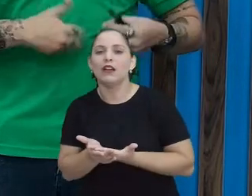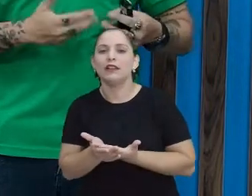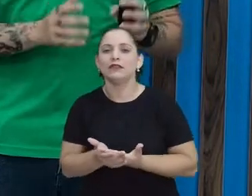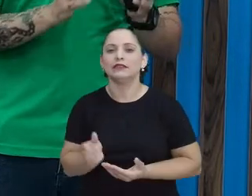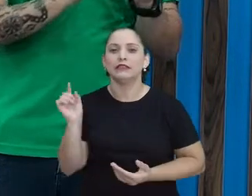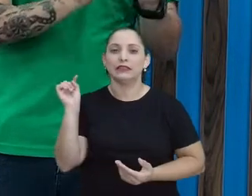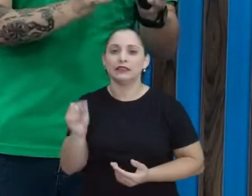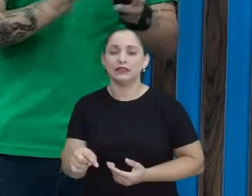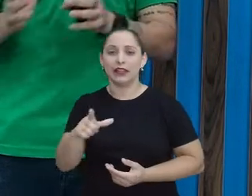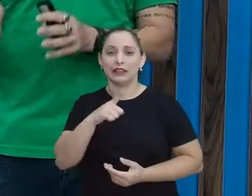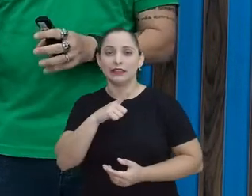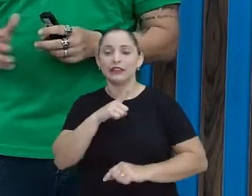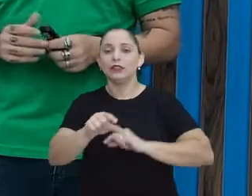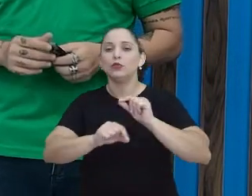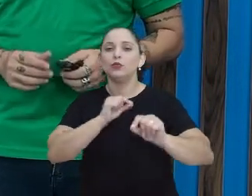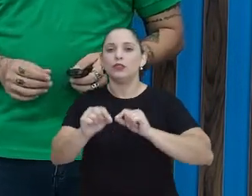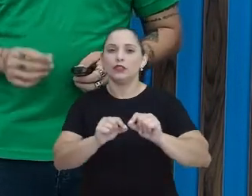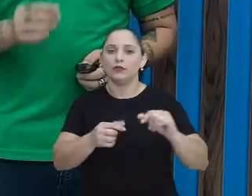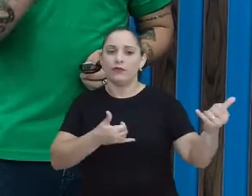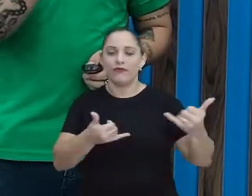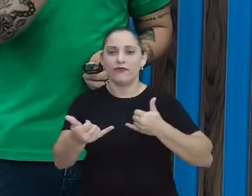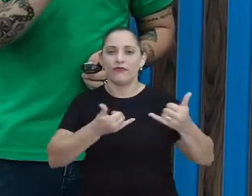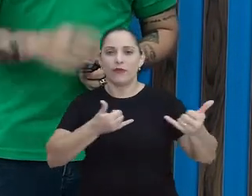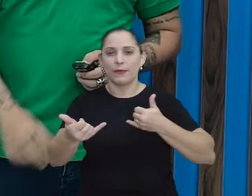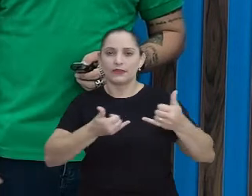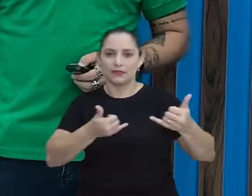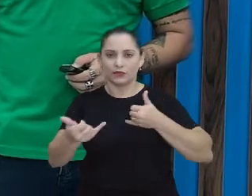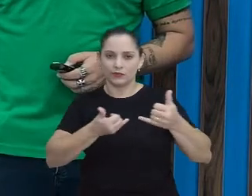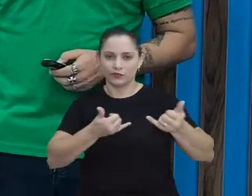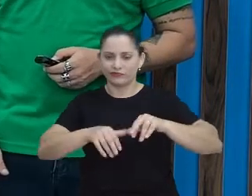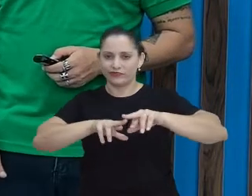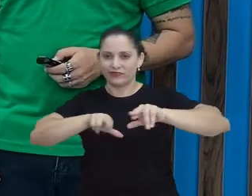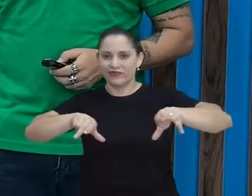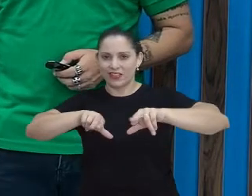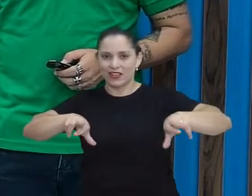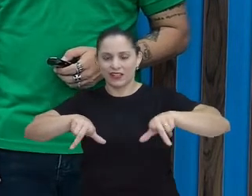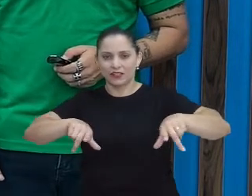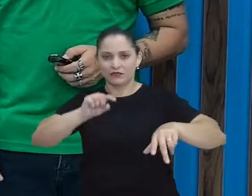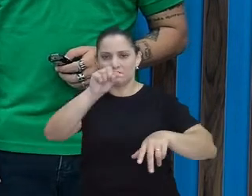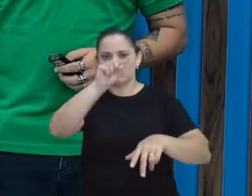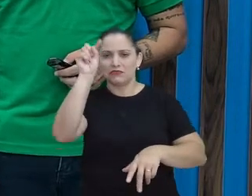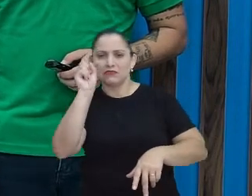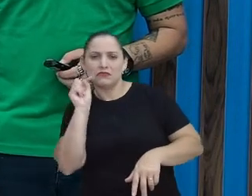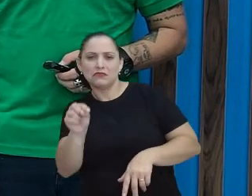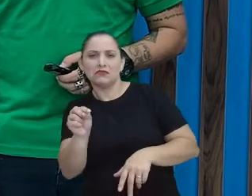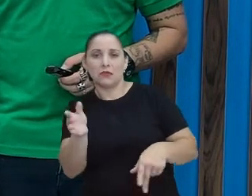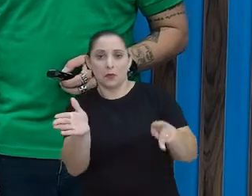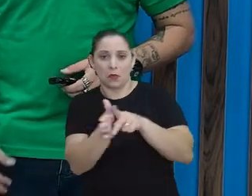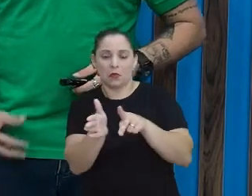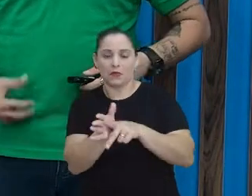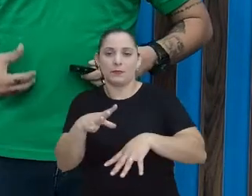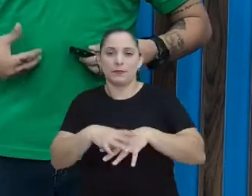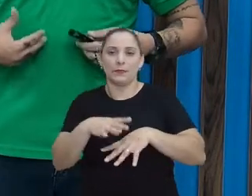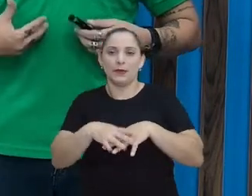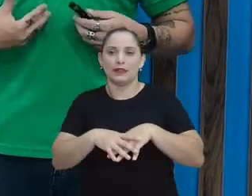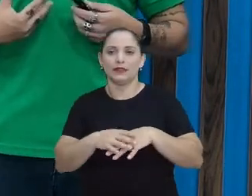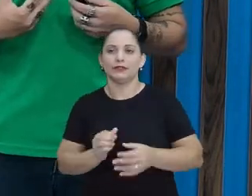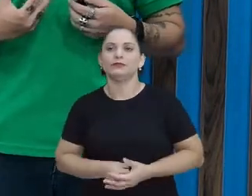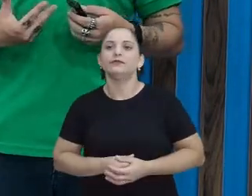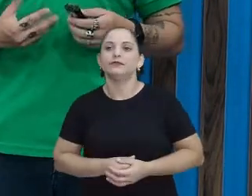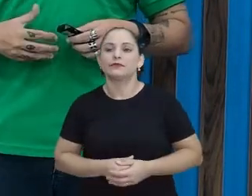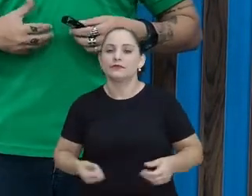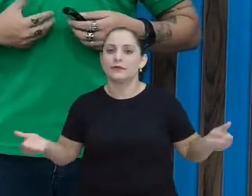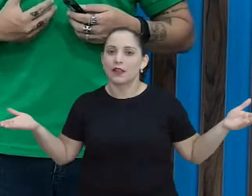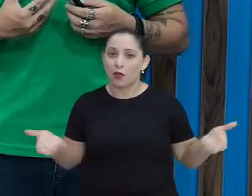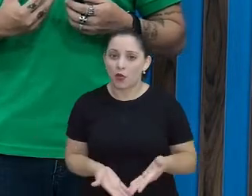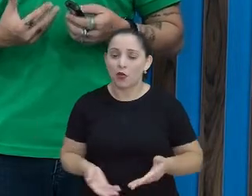reservando lugar para uma informação desconhecida, que é o que a gente chama de incógnita na matemática, tá certo? Então, a gente vai colocar